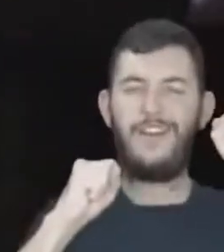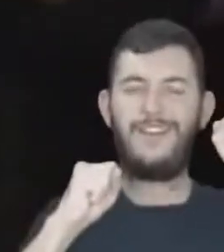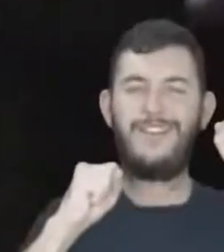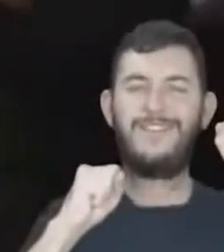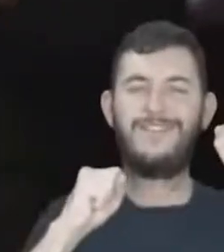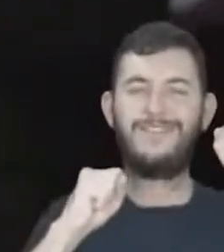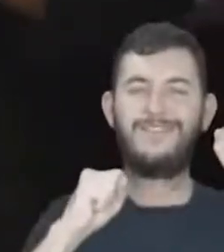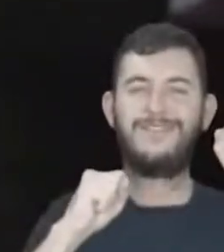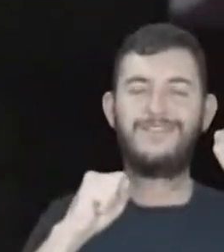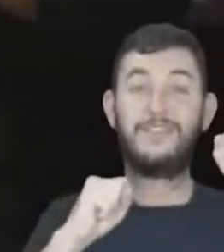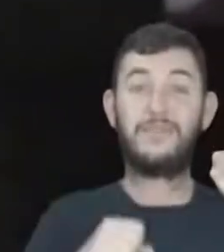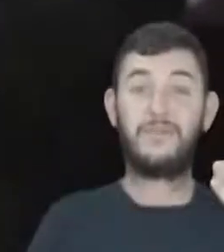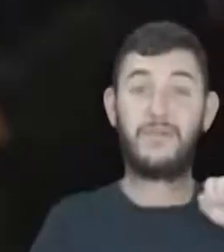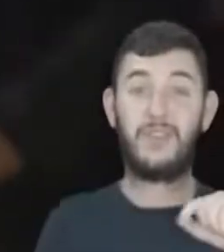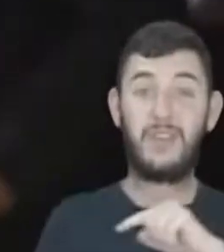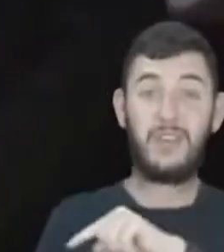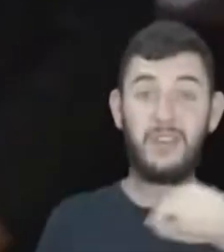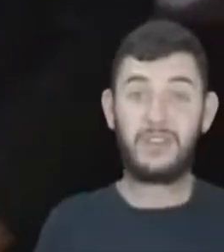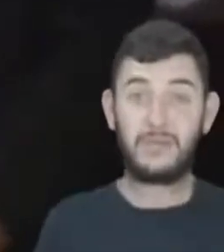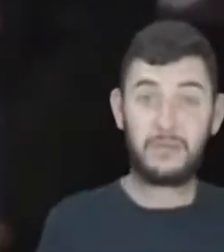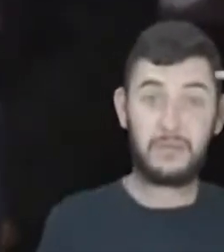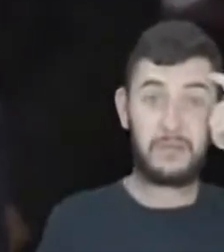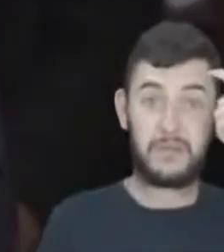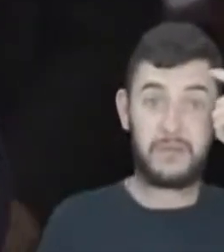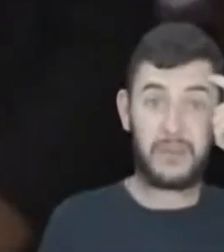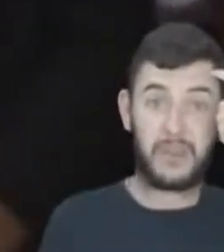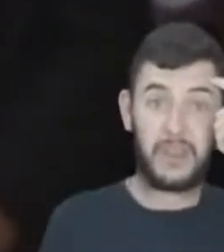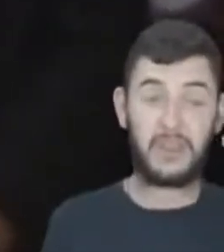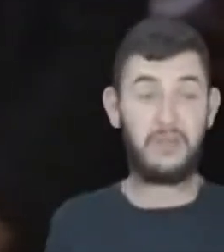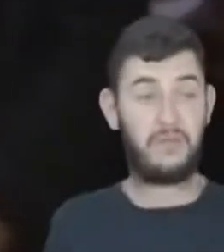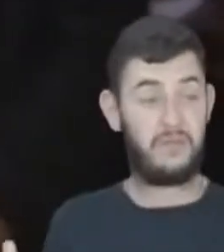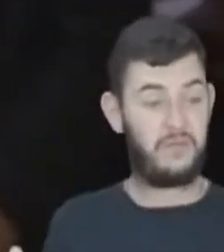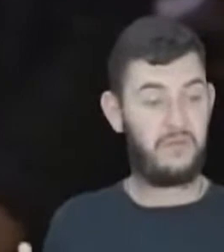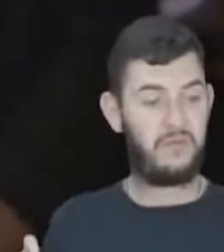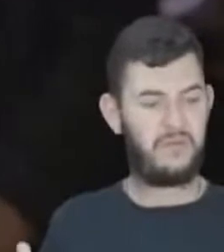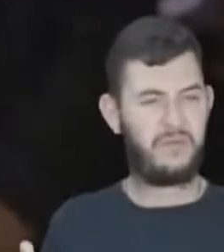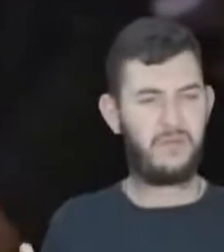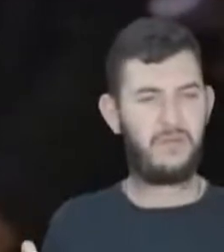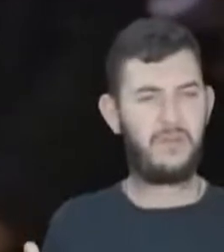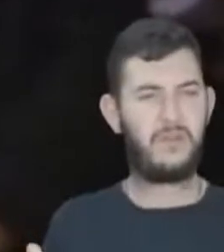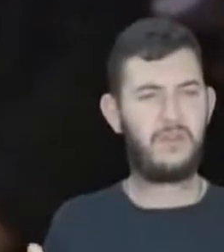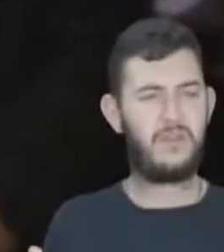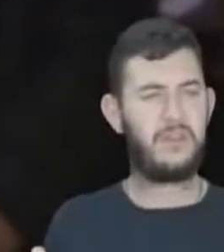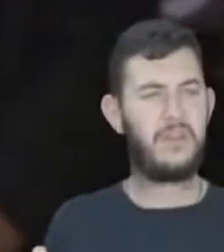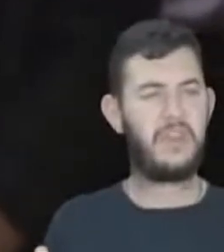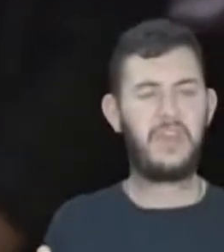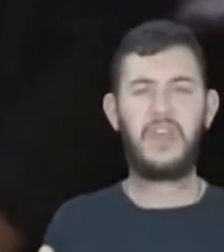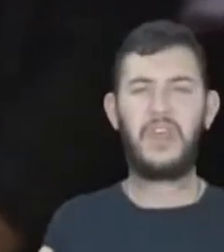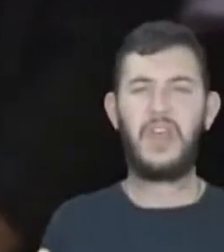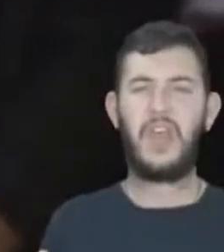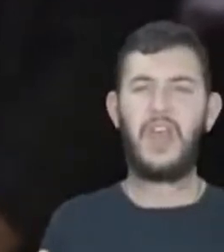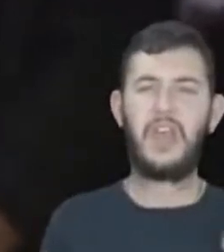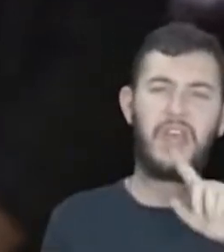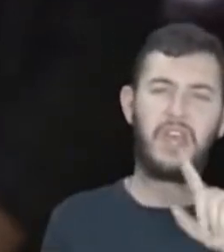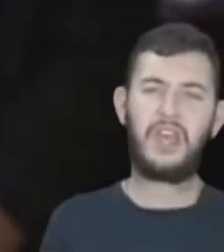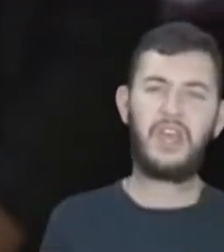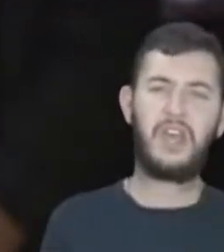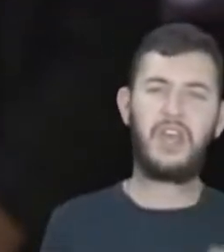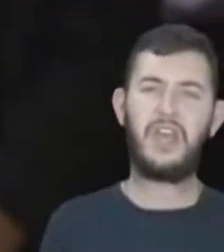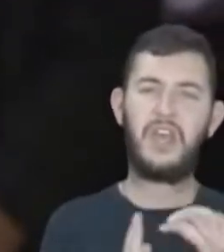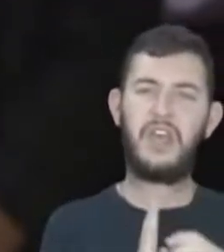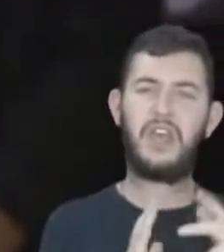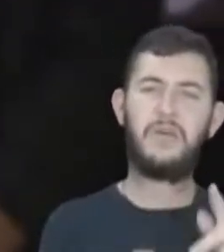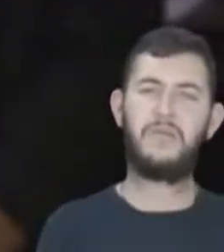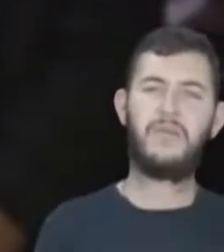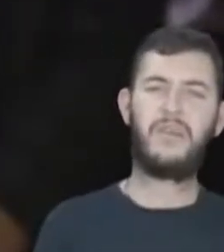achavam que iam nos tirar, se eles achavam que iam banir o PT. Você está lembrado que uma